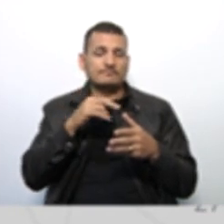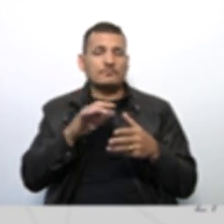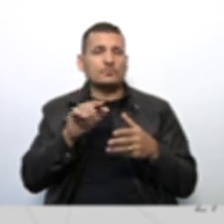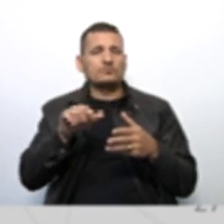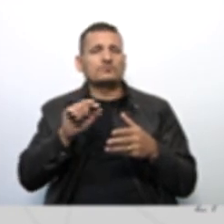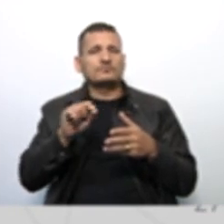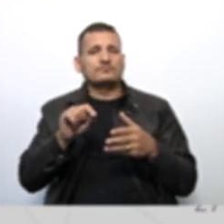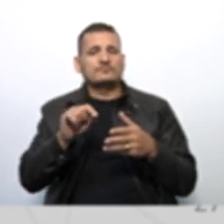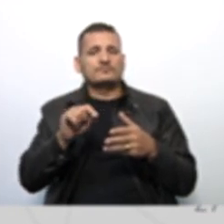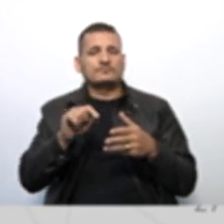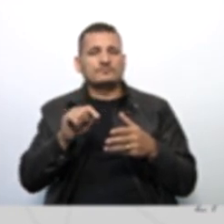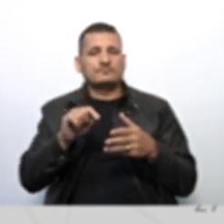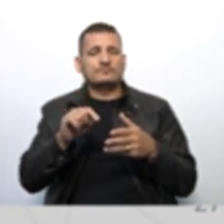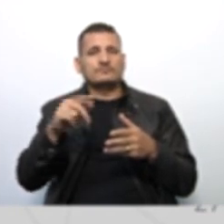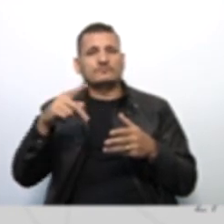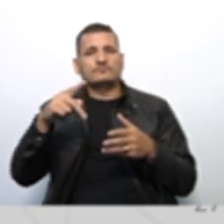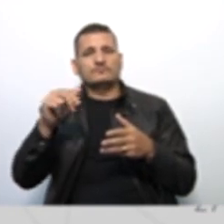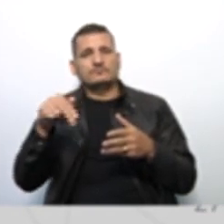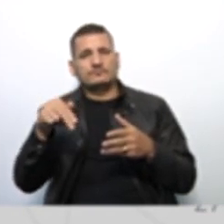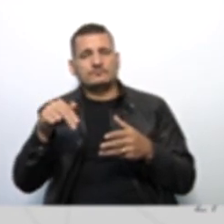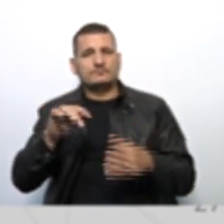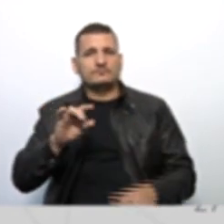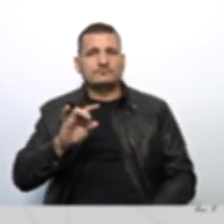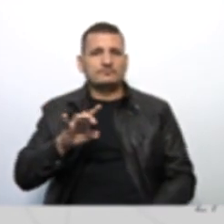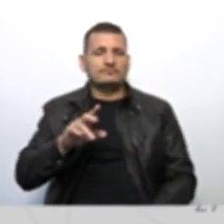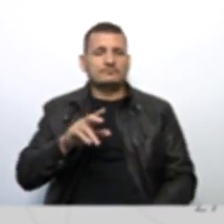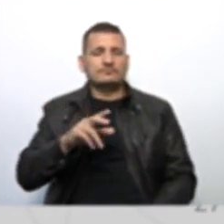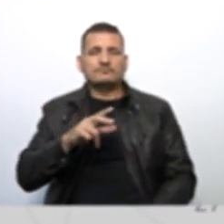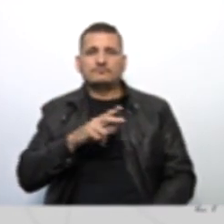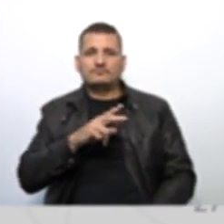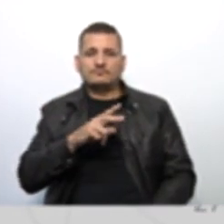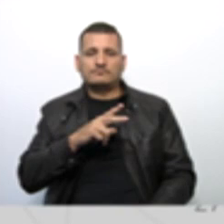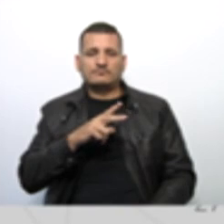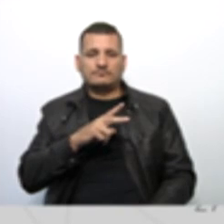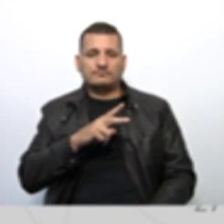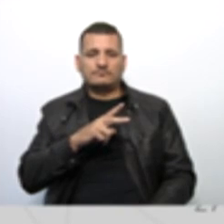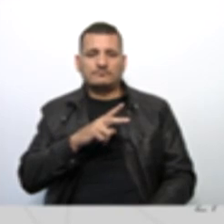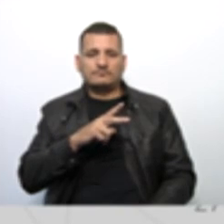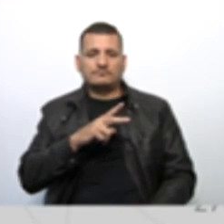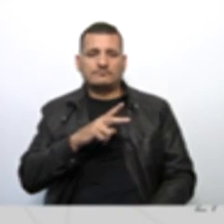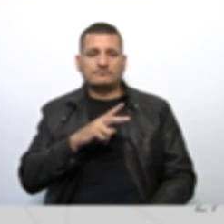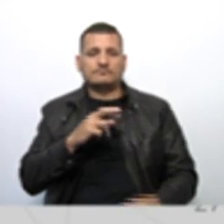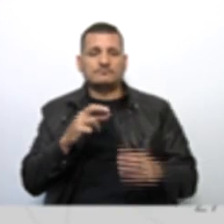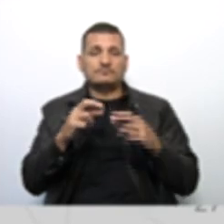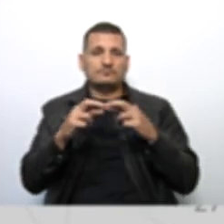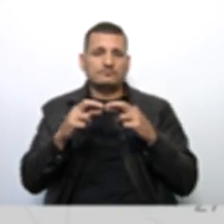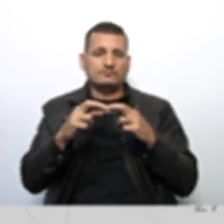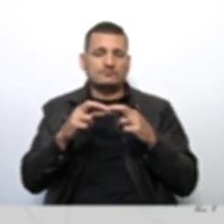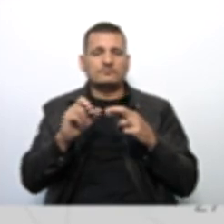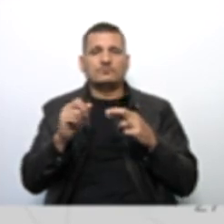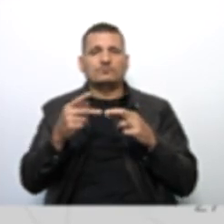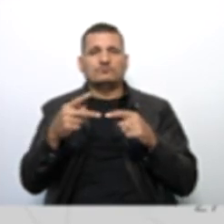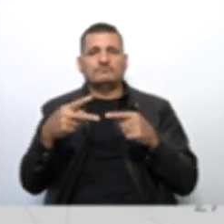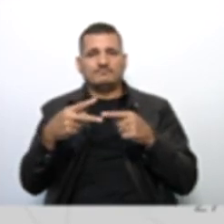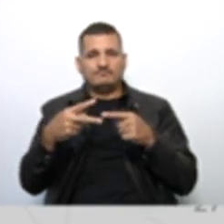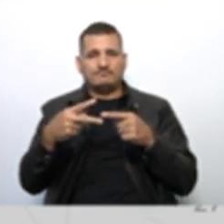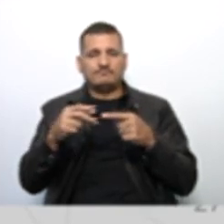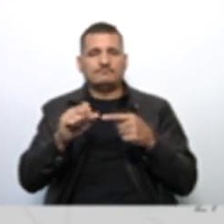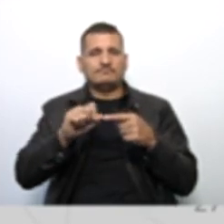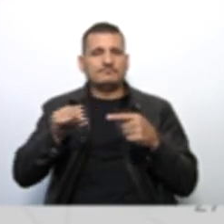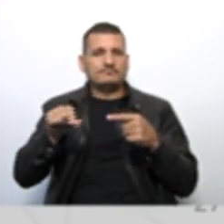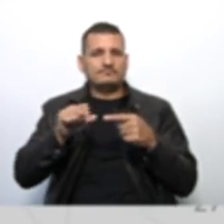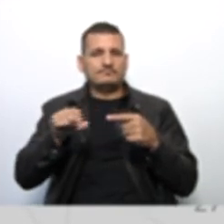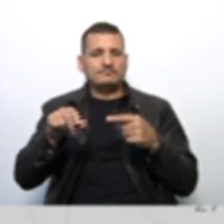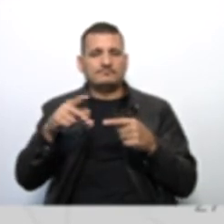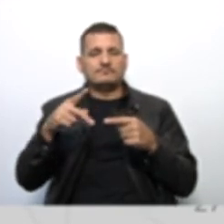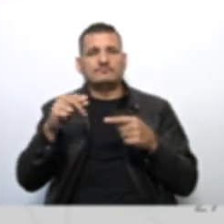formando uma PAN. Se nós estamos utilizando essa tecnologia, né, isso, Bluetooth infravermelho, nós estamos criando uma